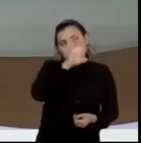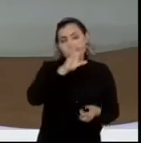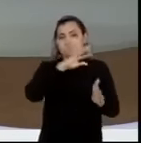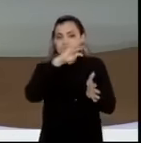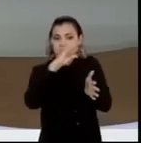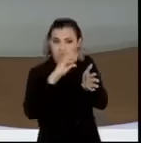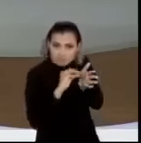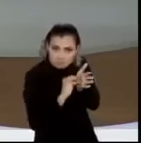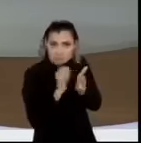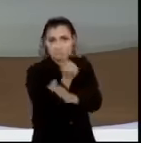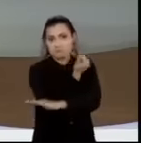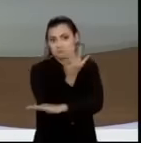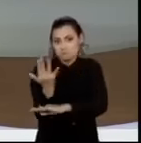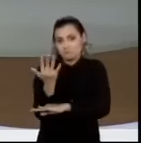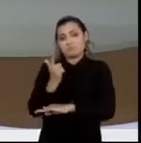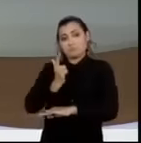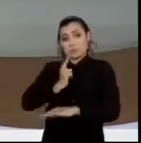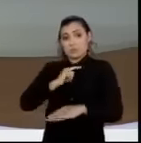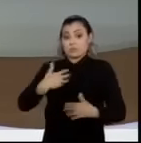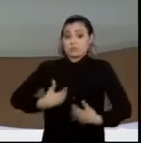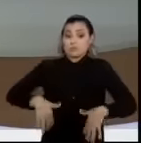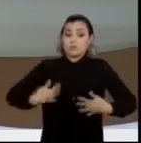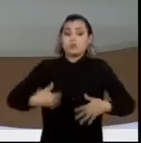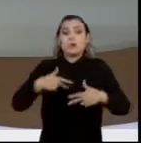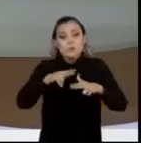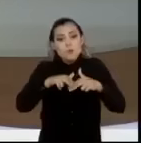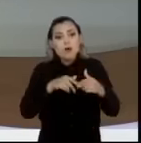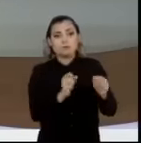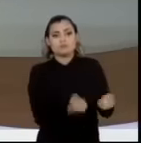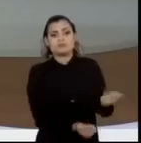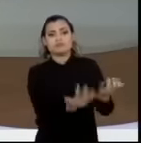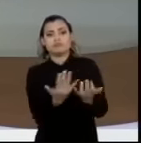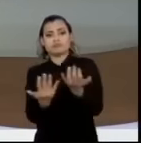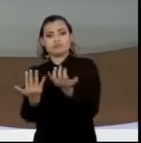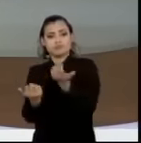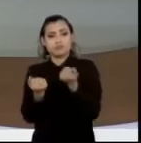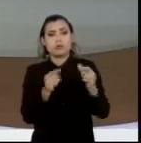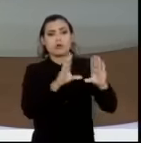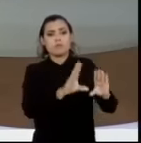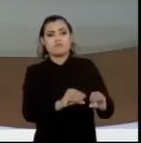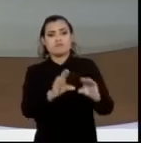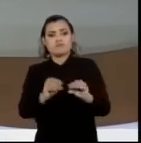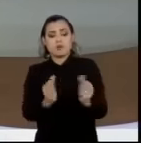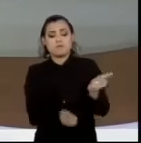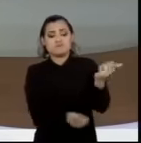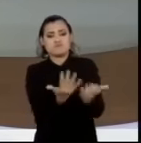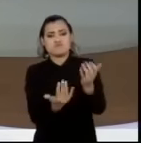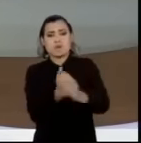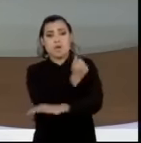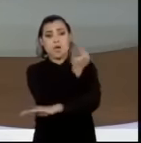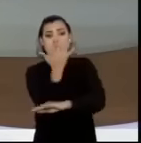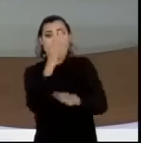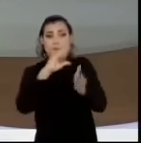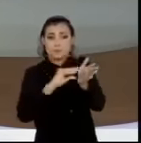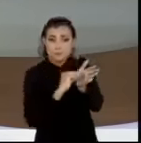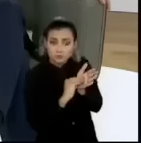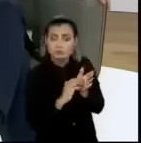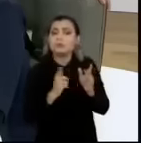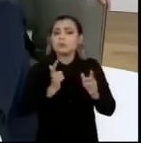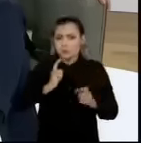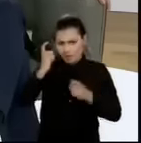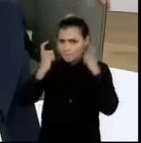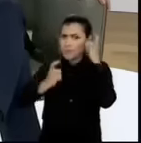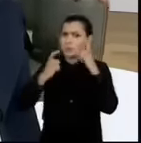estão aí diretamente envolvidas, na crise de queimadas na Amazônia, eu percebo que há uma preocupação muito